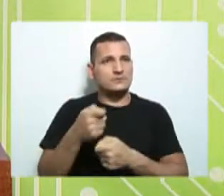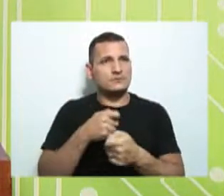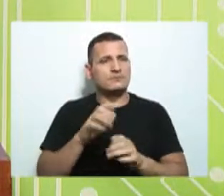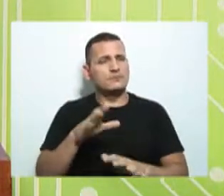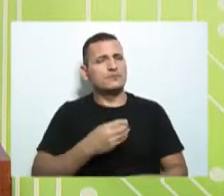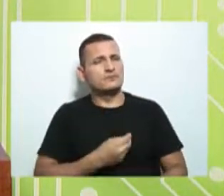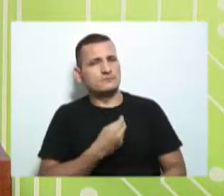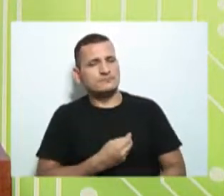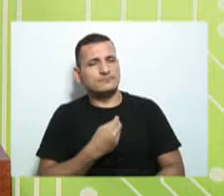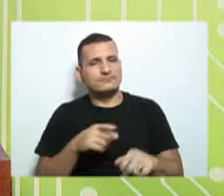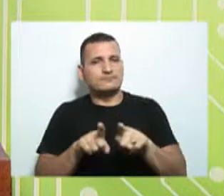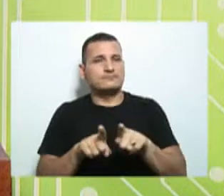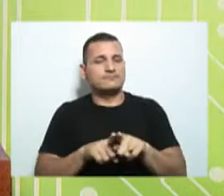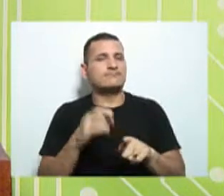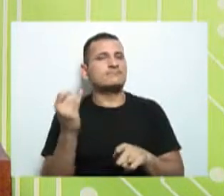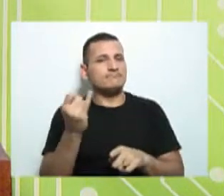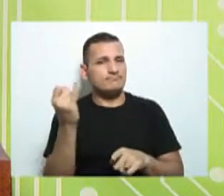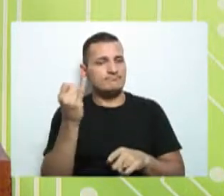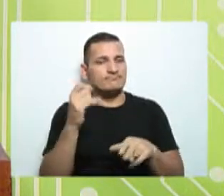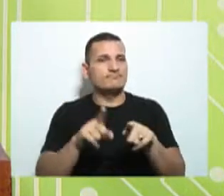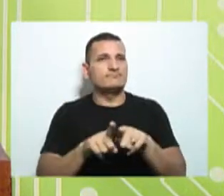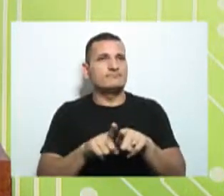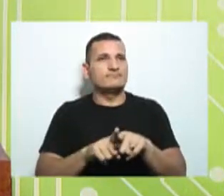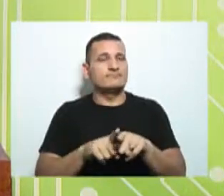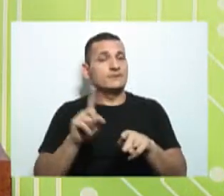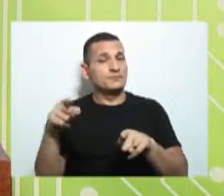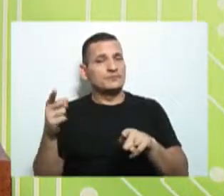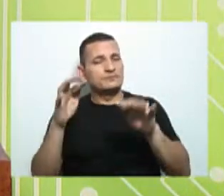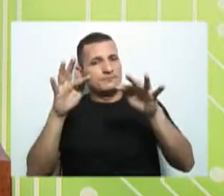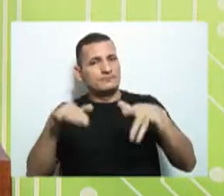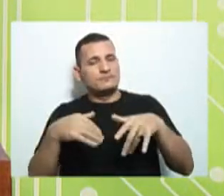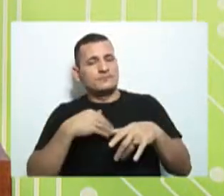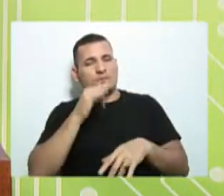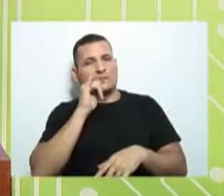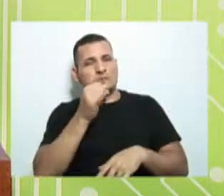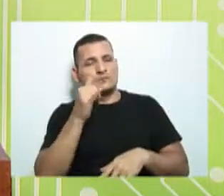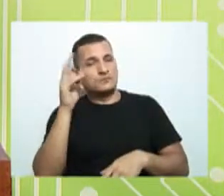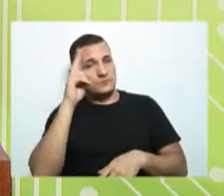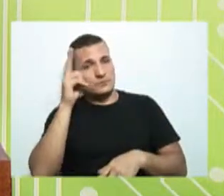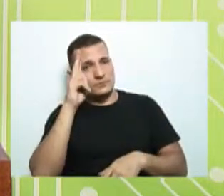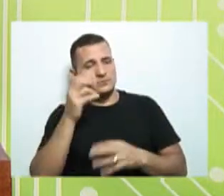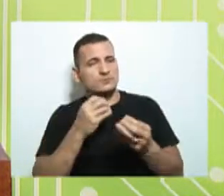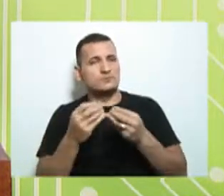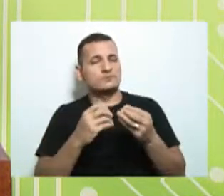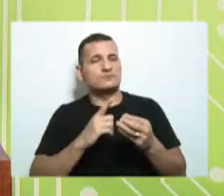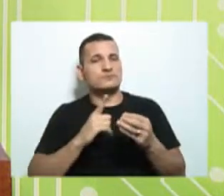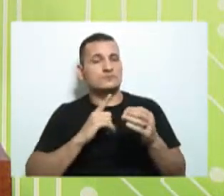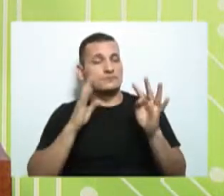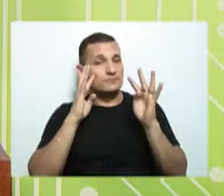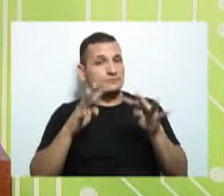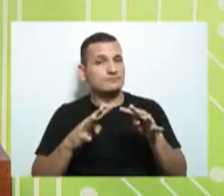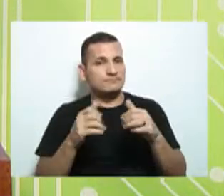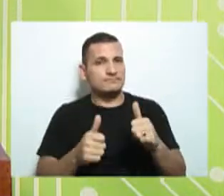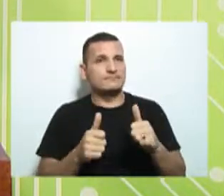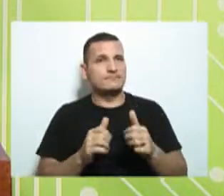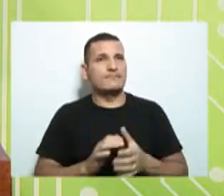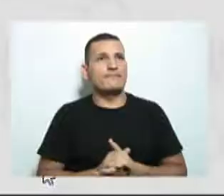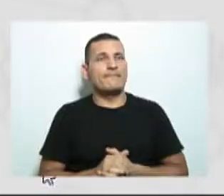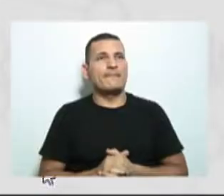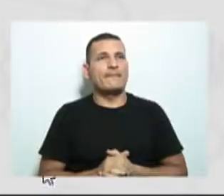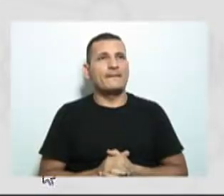vida também é muito importante. No final, eu vou contar uma historinha sobre essa questão de ter atenção, tá bom? Olha